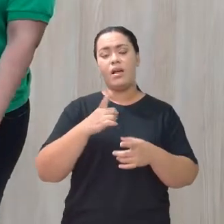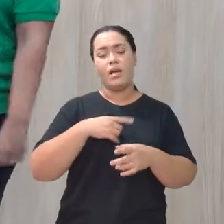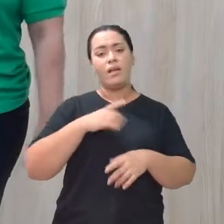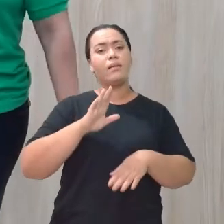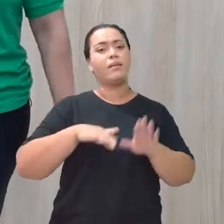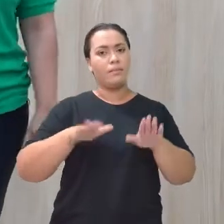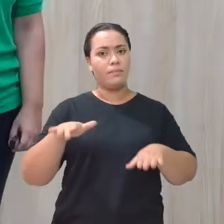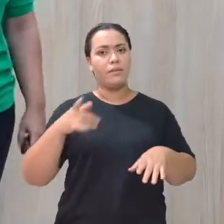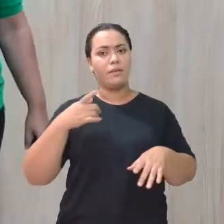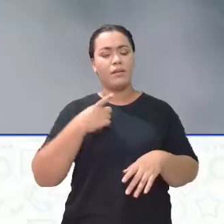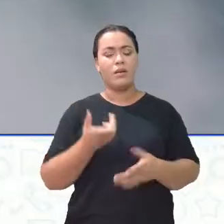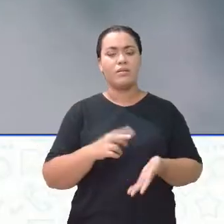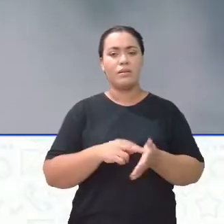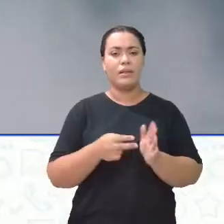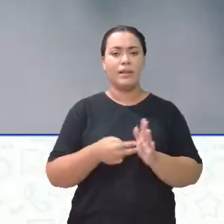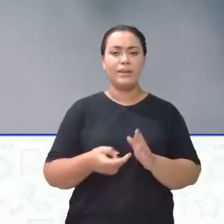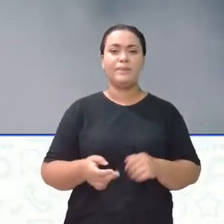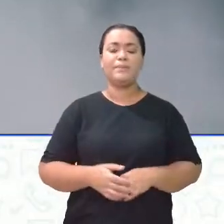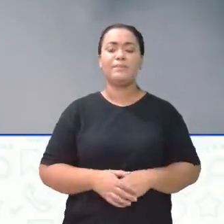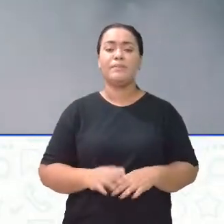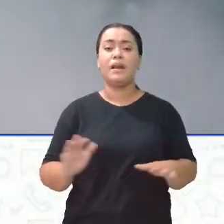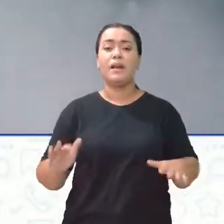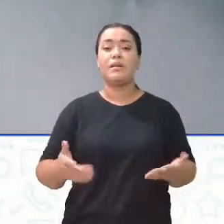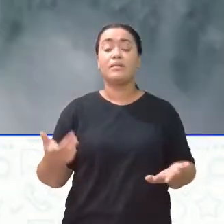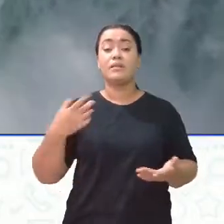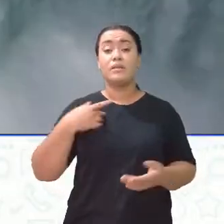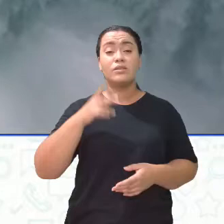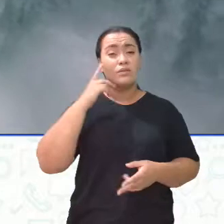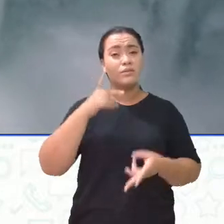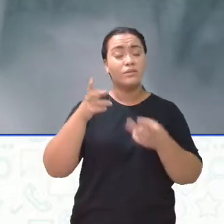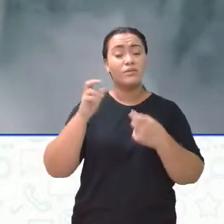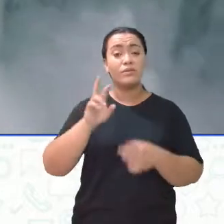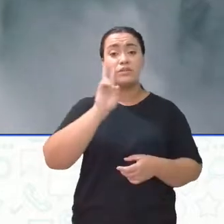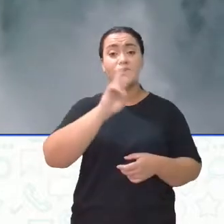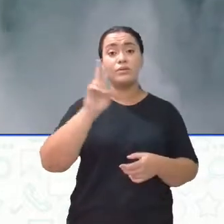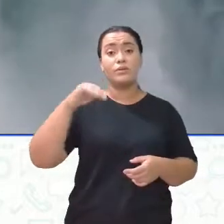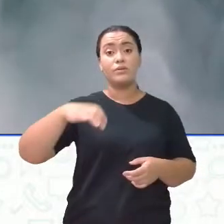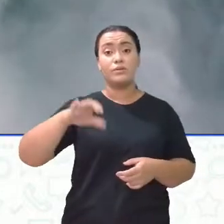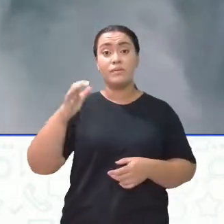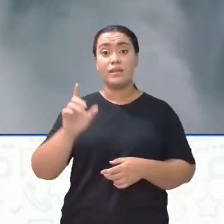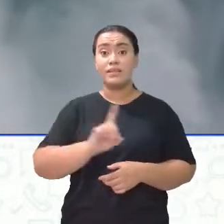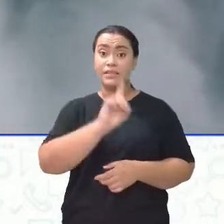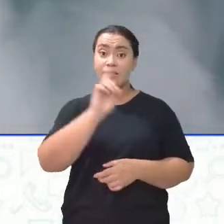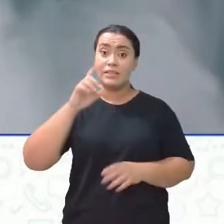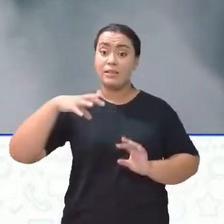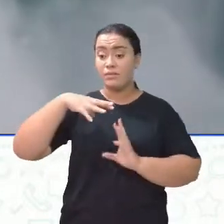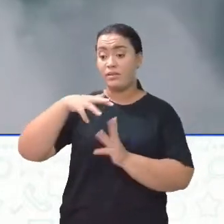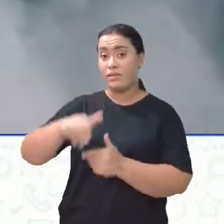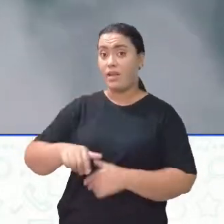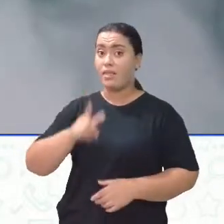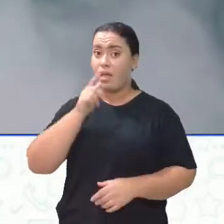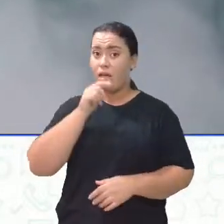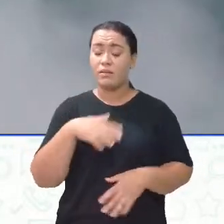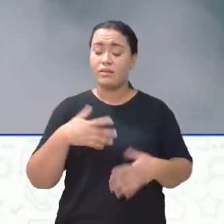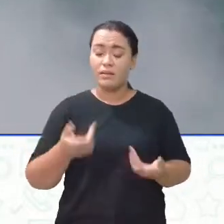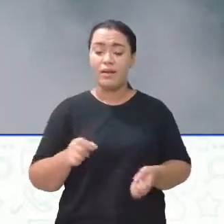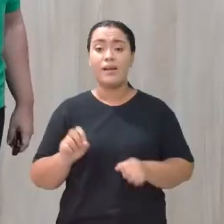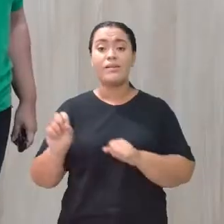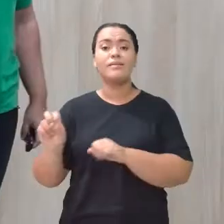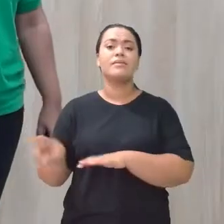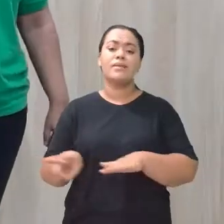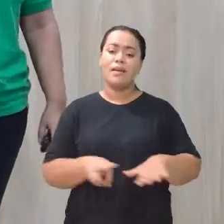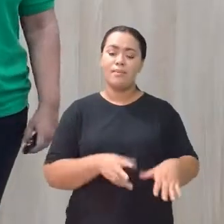a gente viu que dia 22 de março, não é? Foi o Dia Mundial da Água. E por isso, nessa semana, a gente está